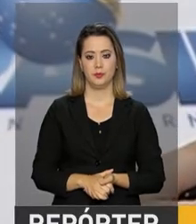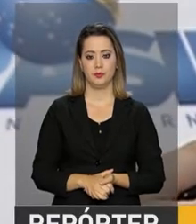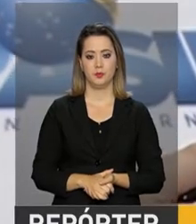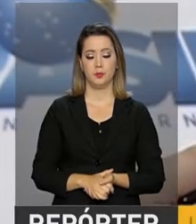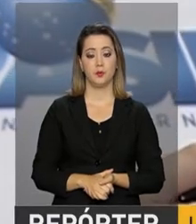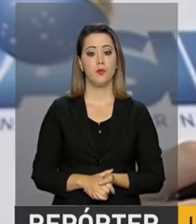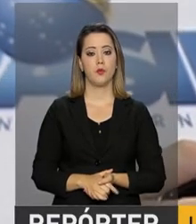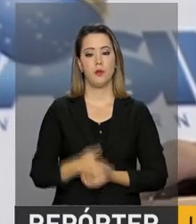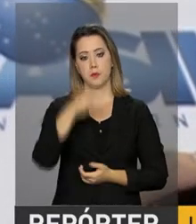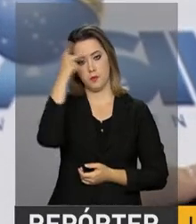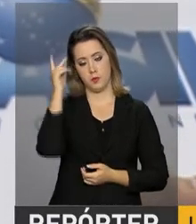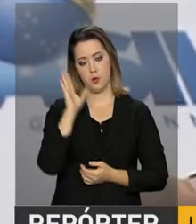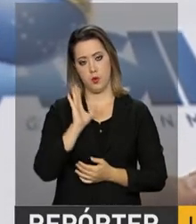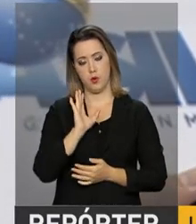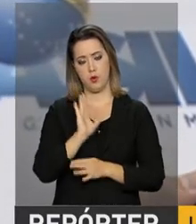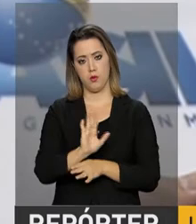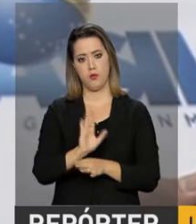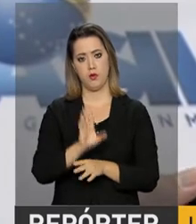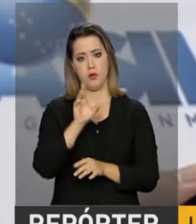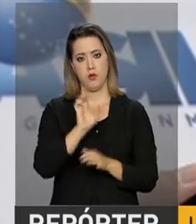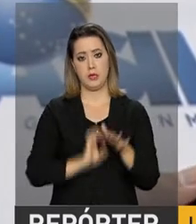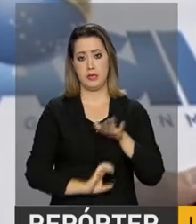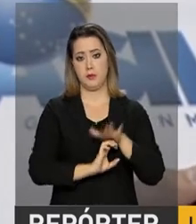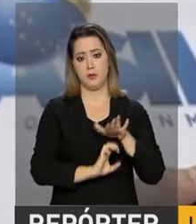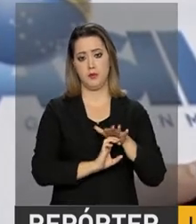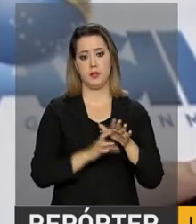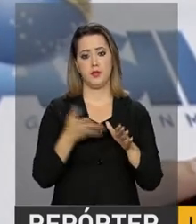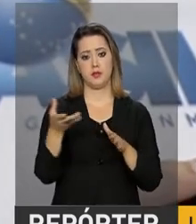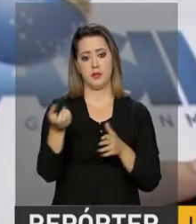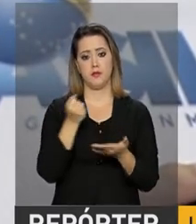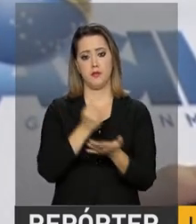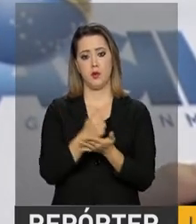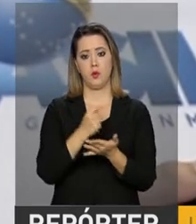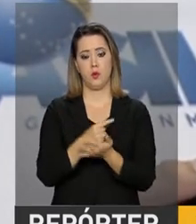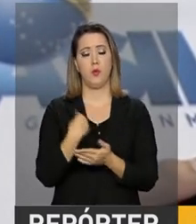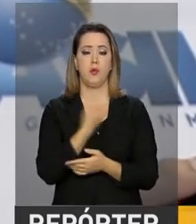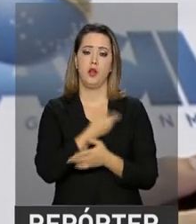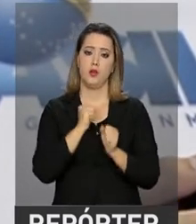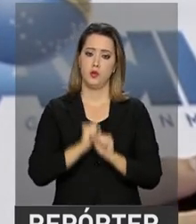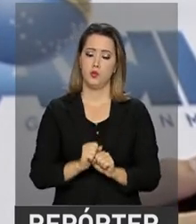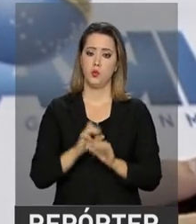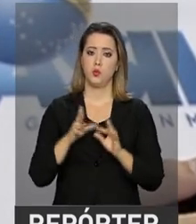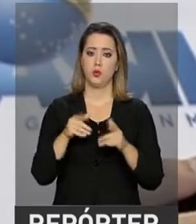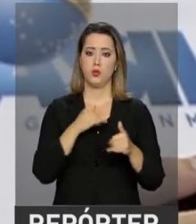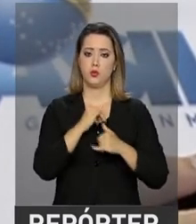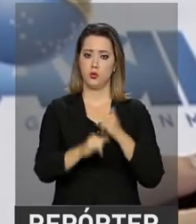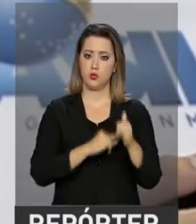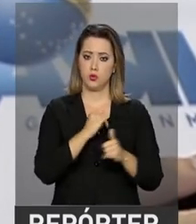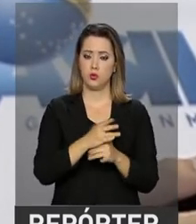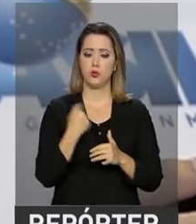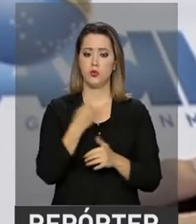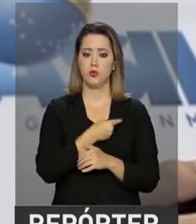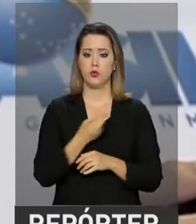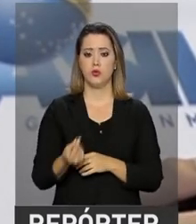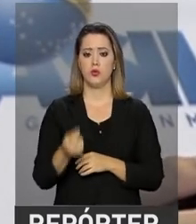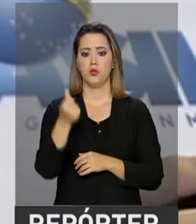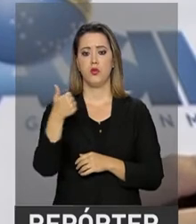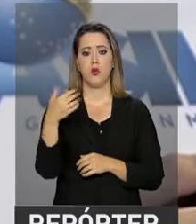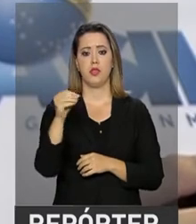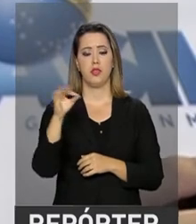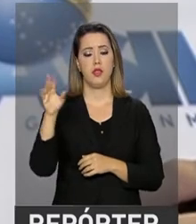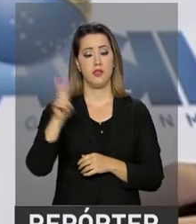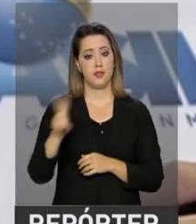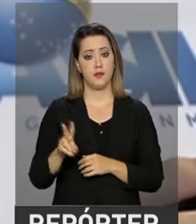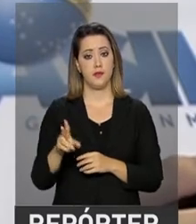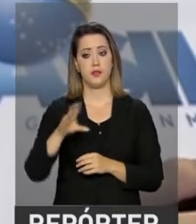mundo corporativo e as residências são os operadores que vão adquirir a nossa capacidade. Em todos os estudos que nós fizemos, o valor vai estar na ordem de 10 vezes menos